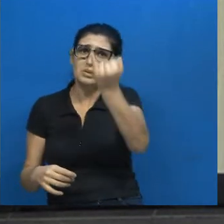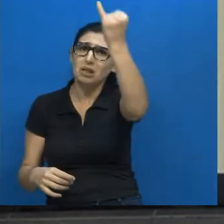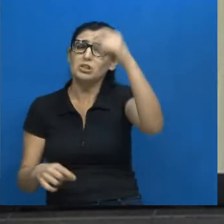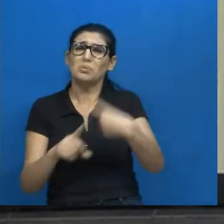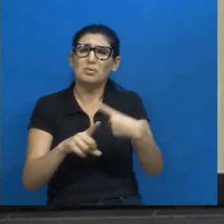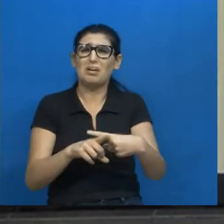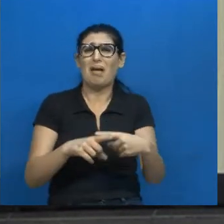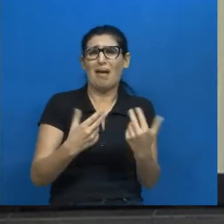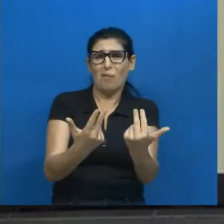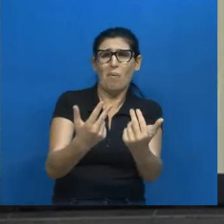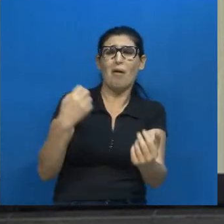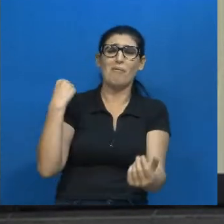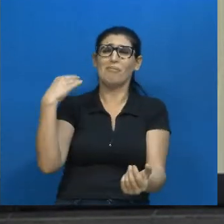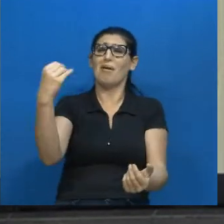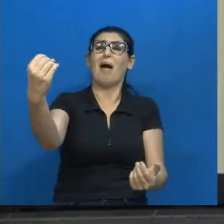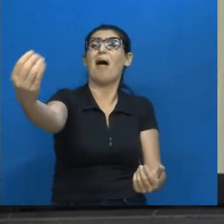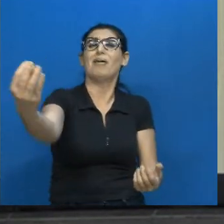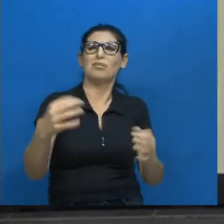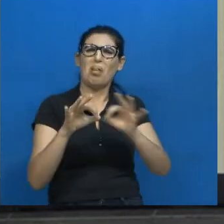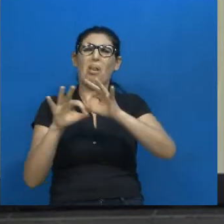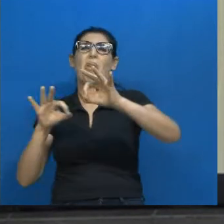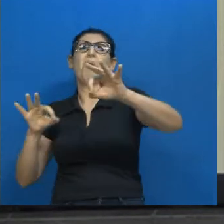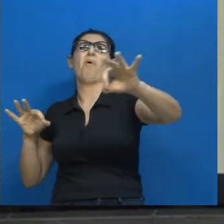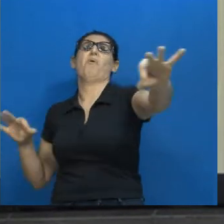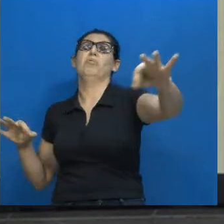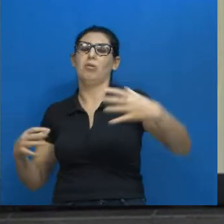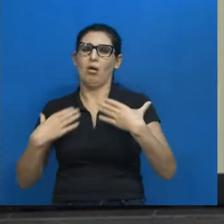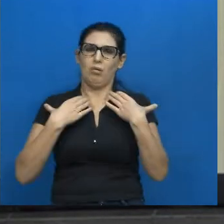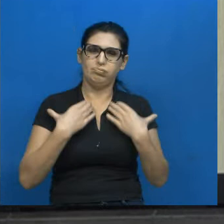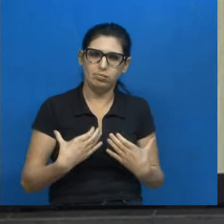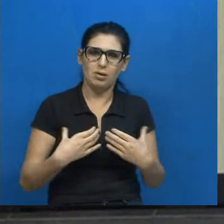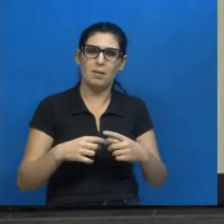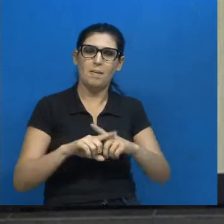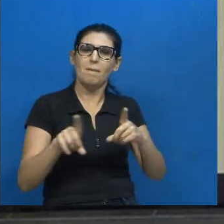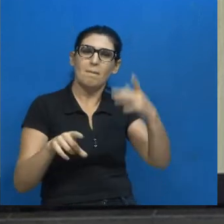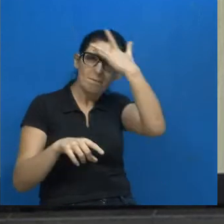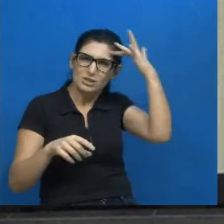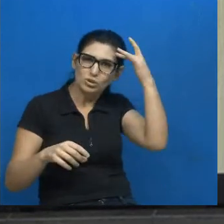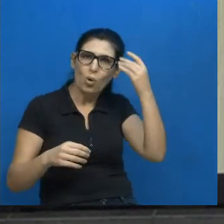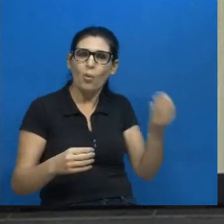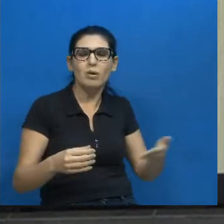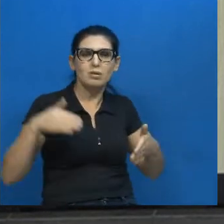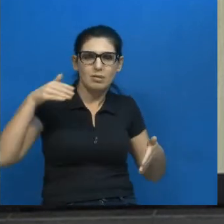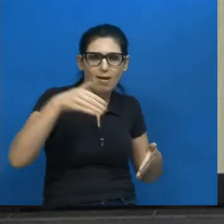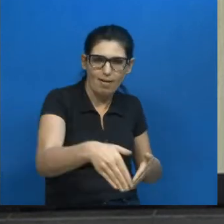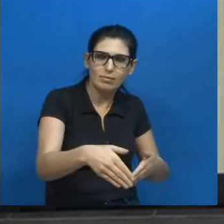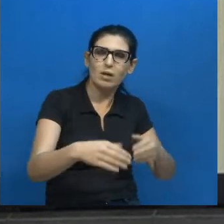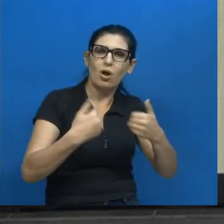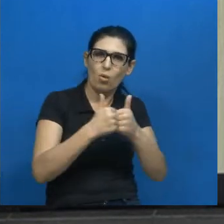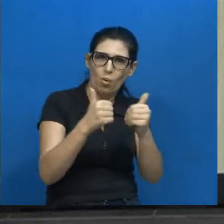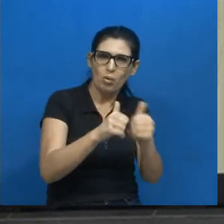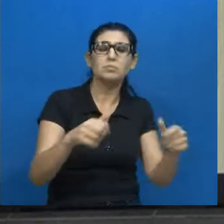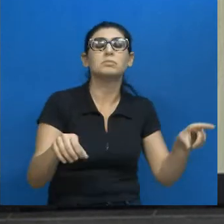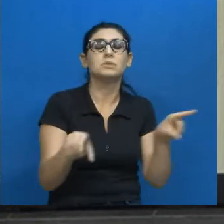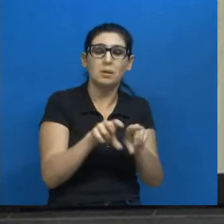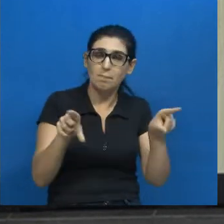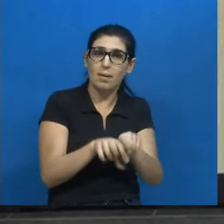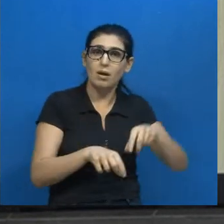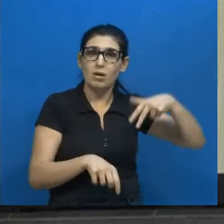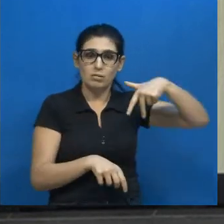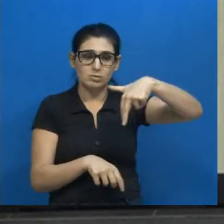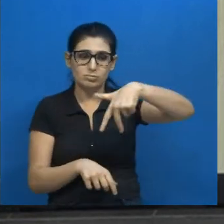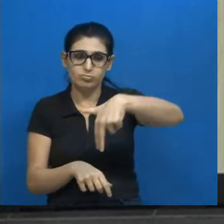estamos apresentando novas linhas de acordo com quem entra e desce do ônibus. Então, mas eu acho que tinha que ter